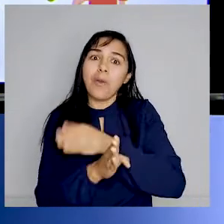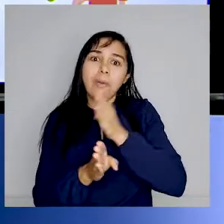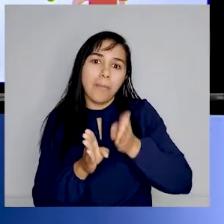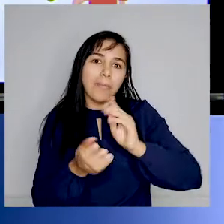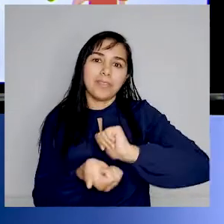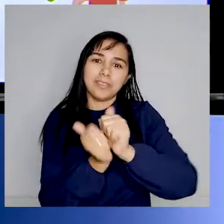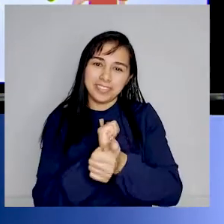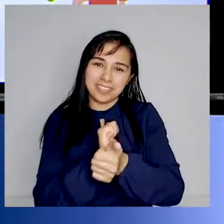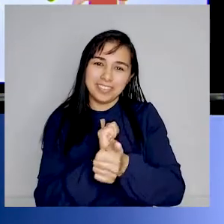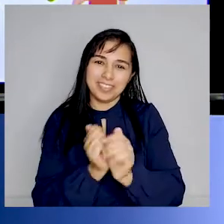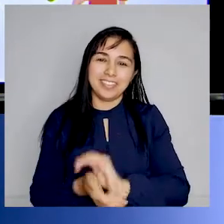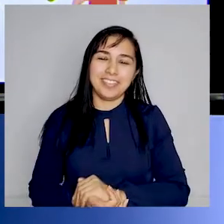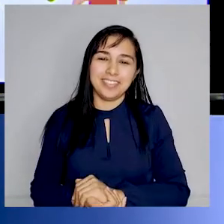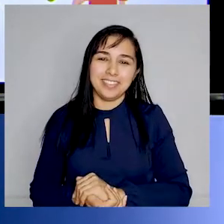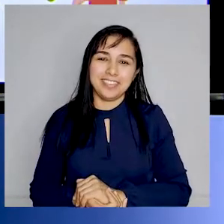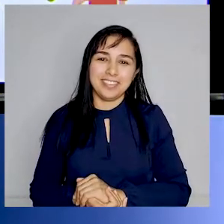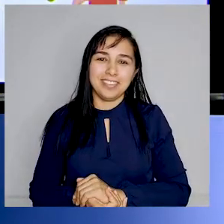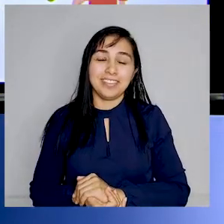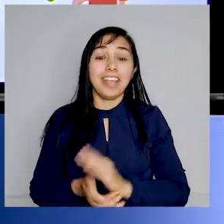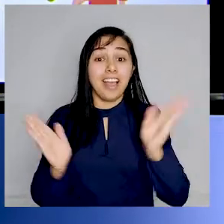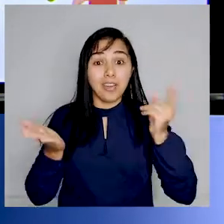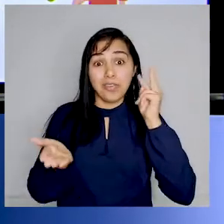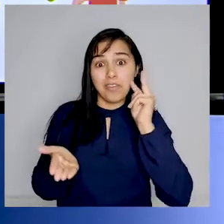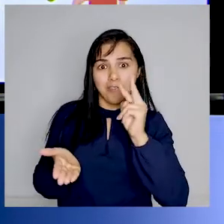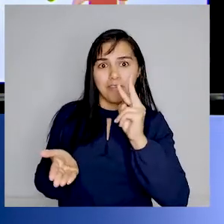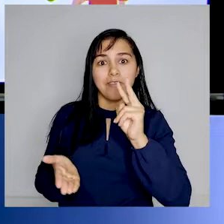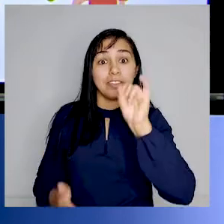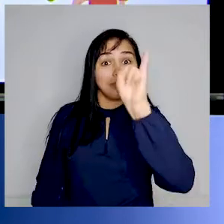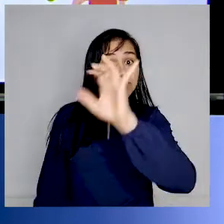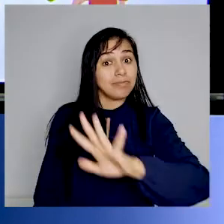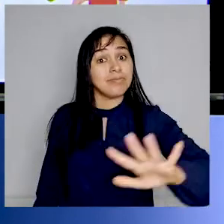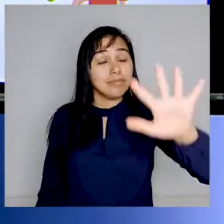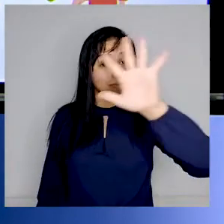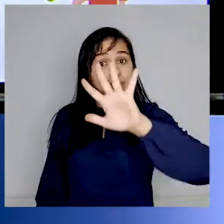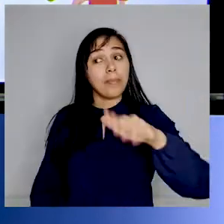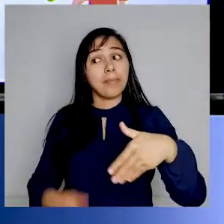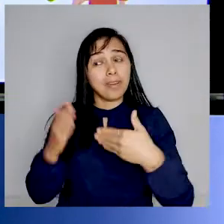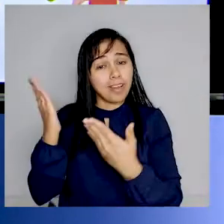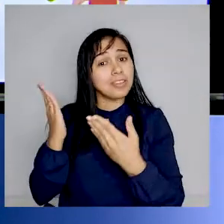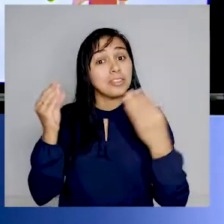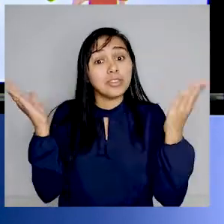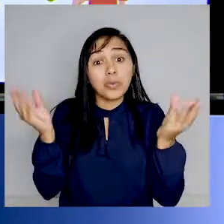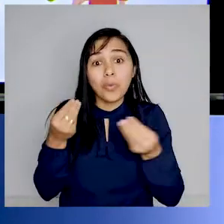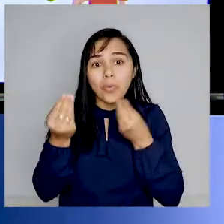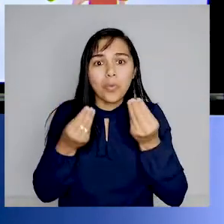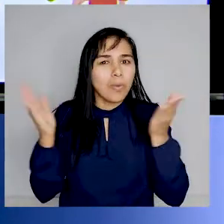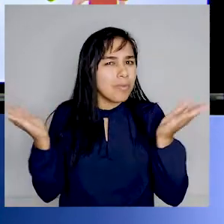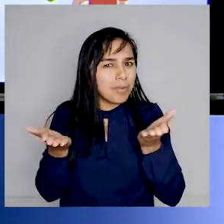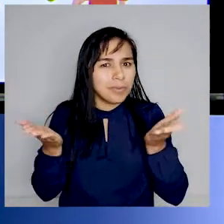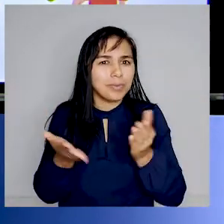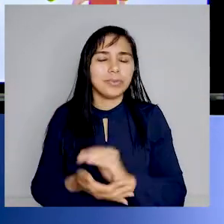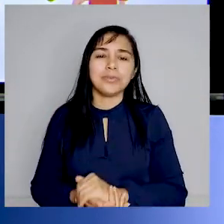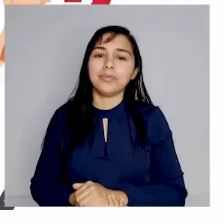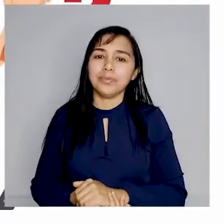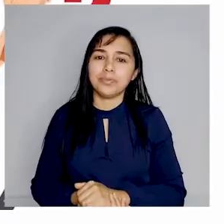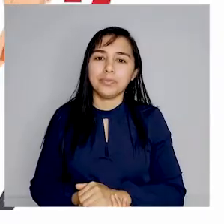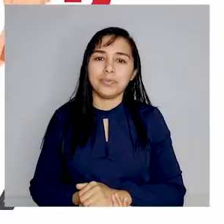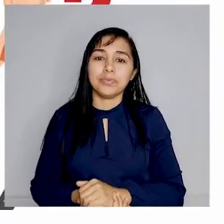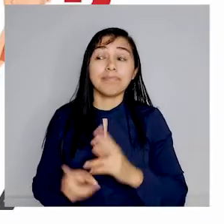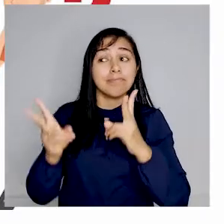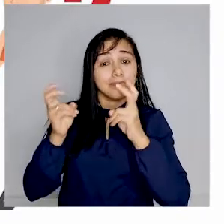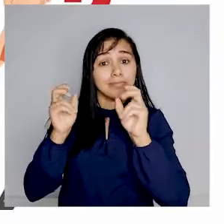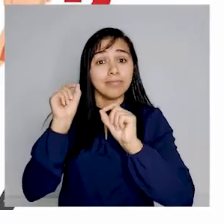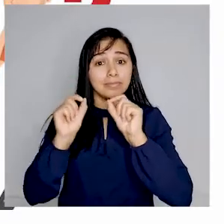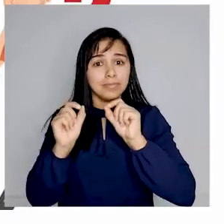como modalidade. Vamos observar agora uma imagem de como as lutas, a gente pode observar as lutas agora no nosso dia a dia.